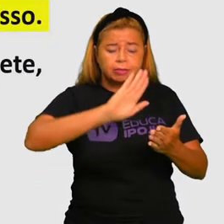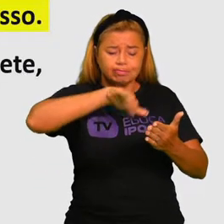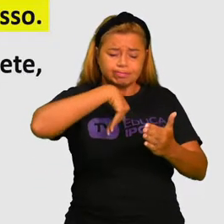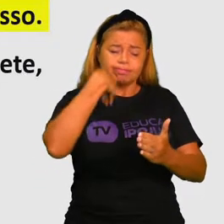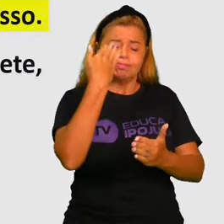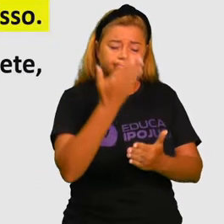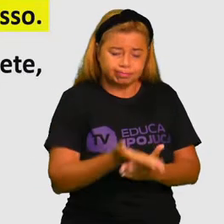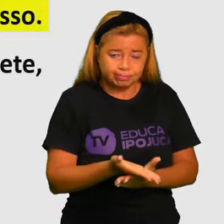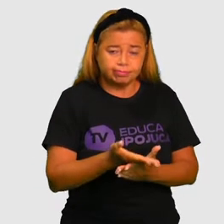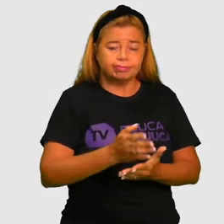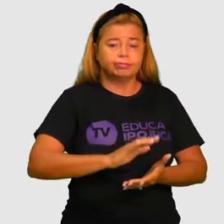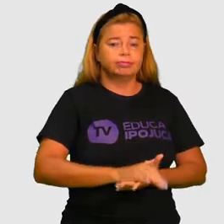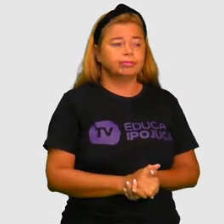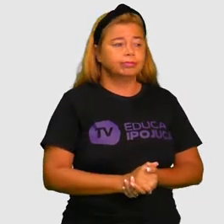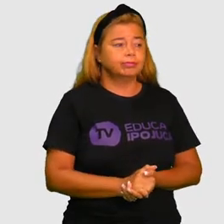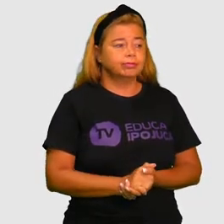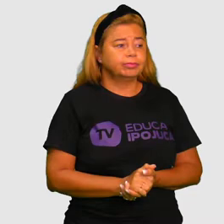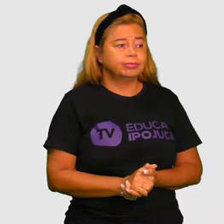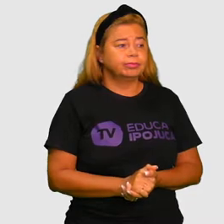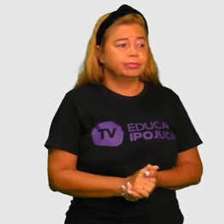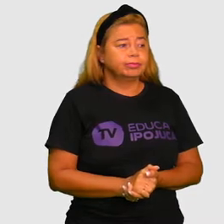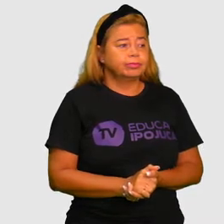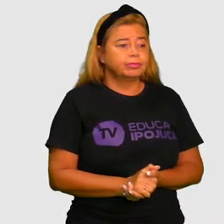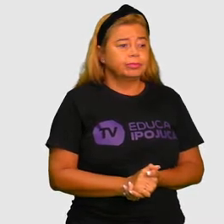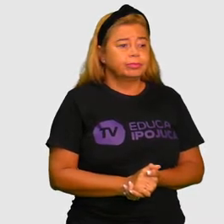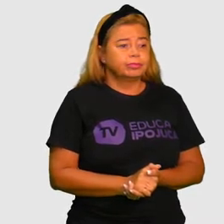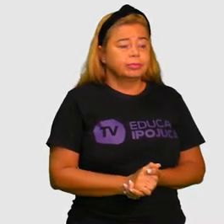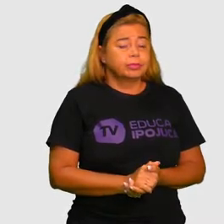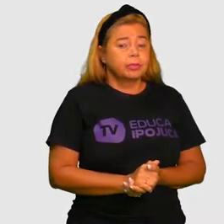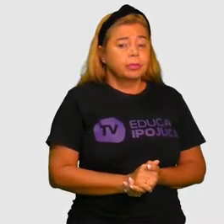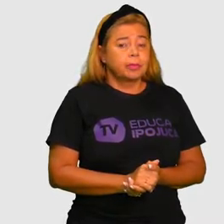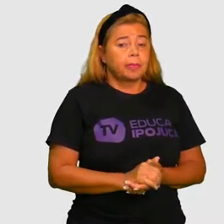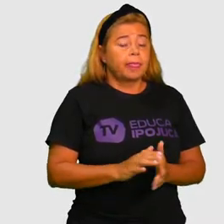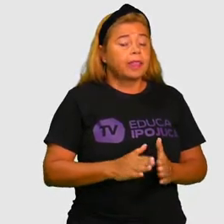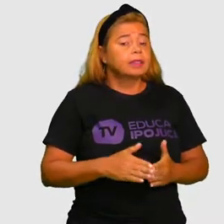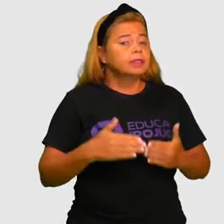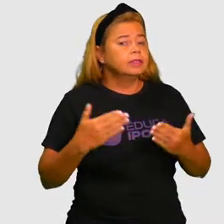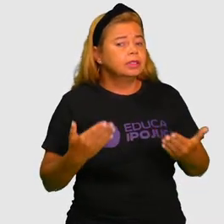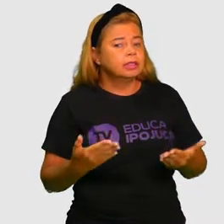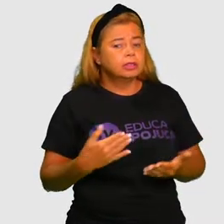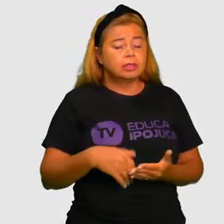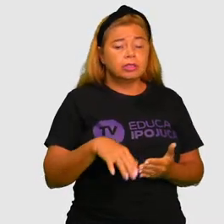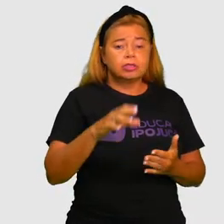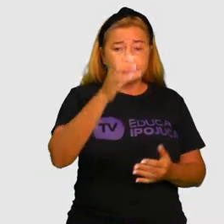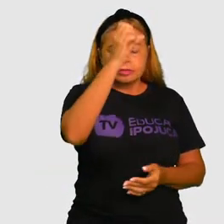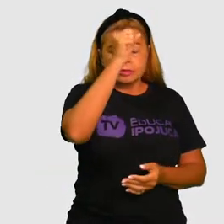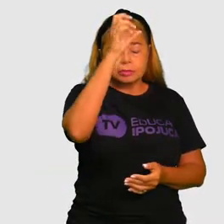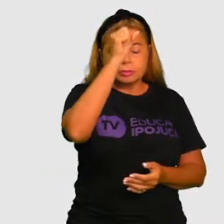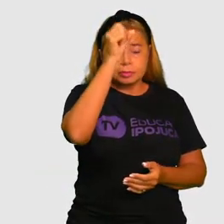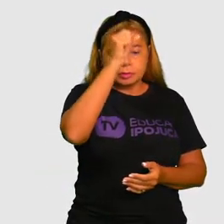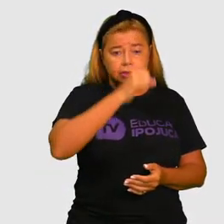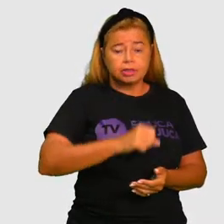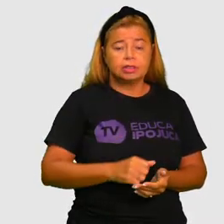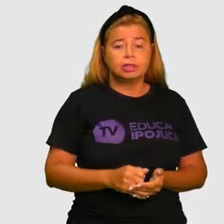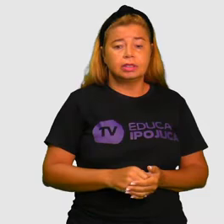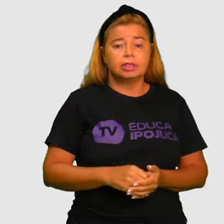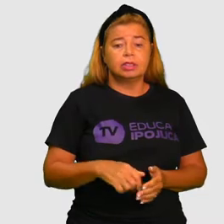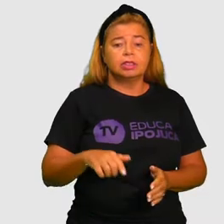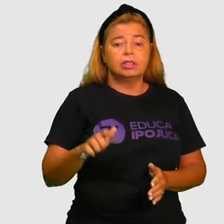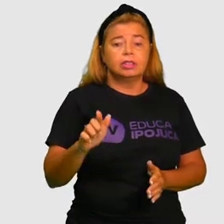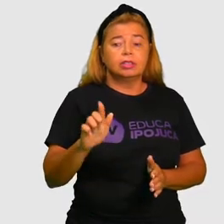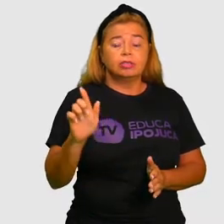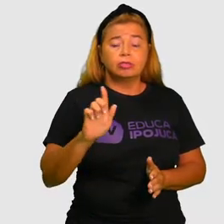virada para o chão o que estuda um gênero textual nós podemos ver o seu